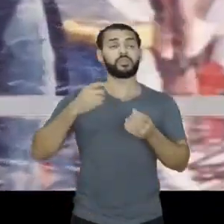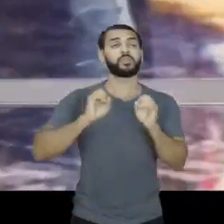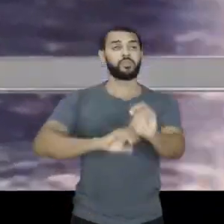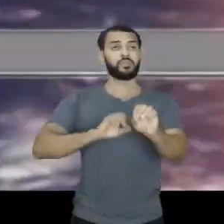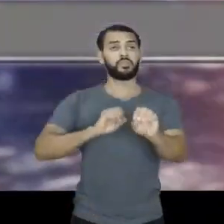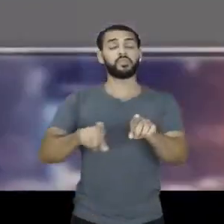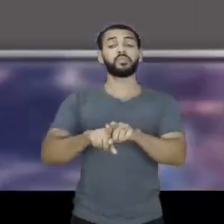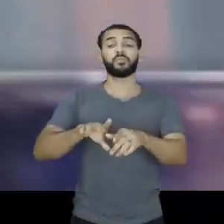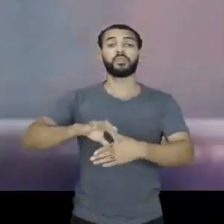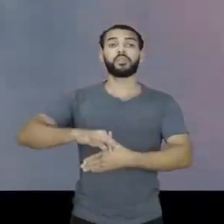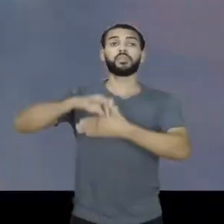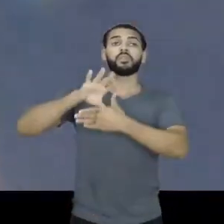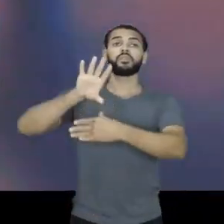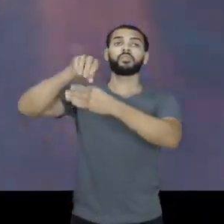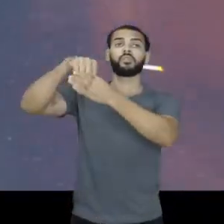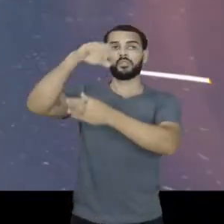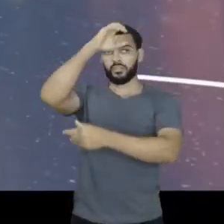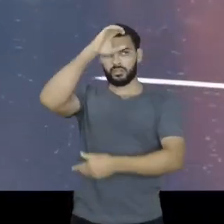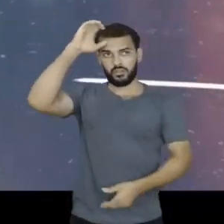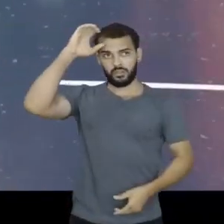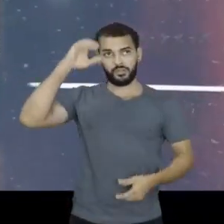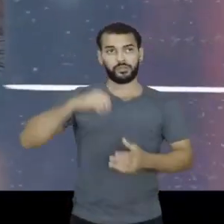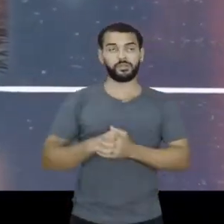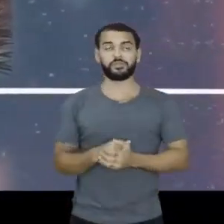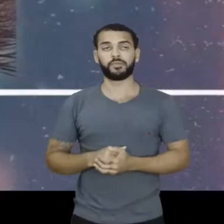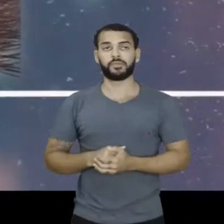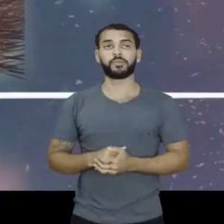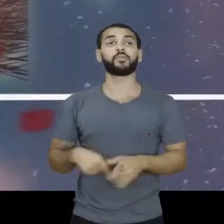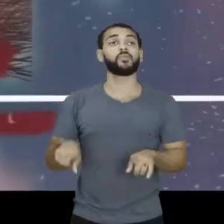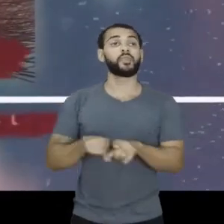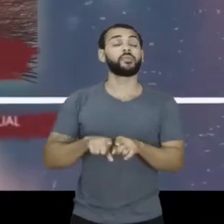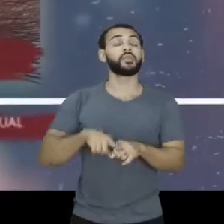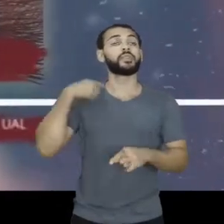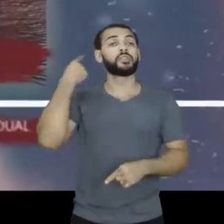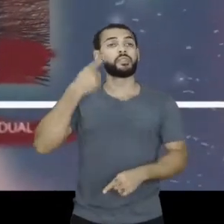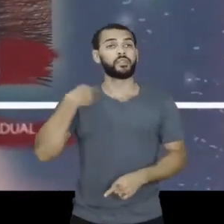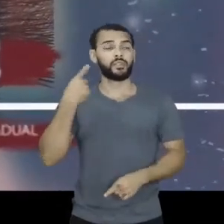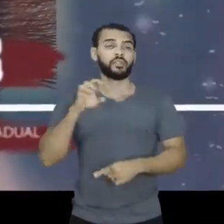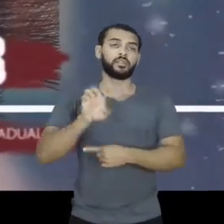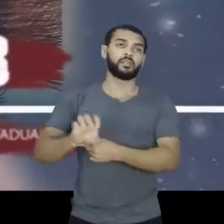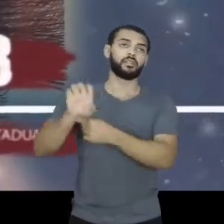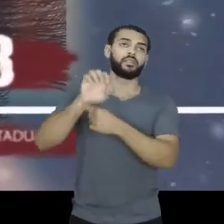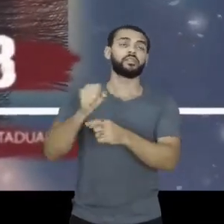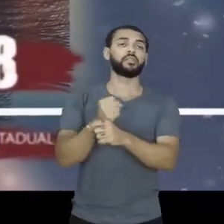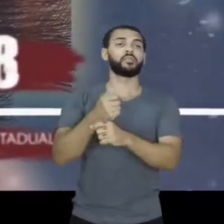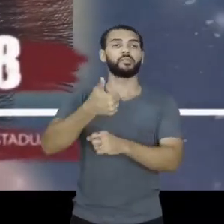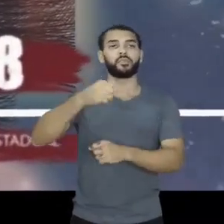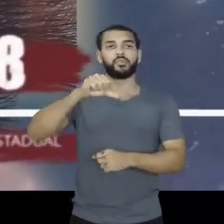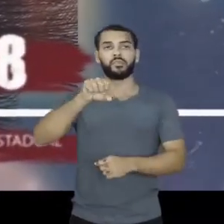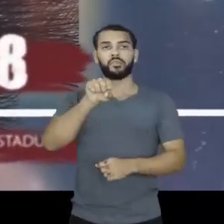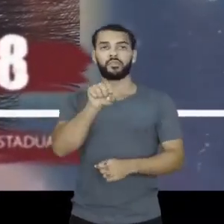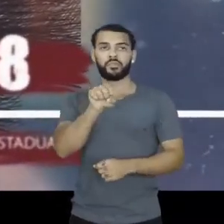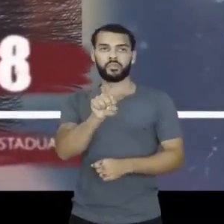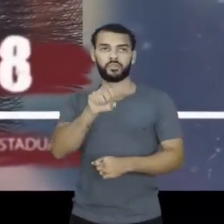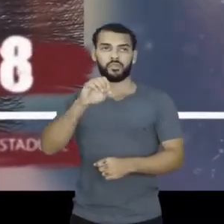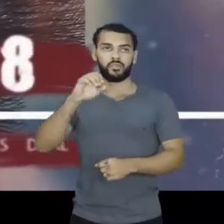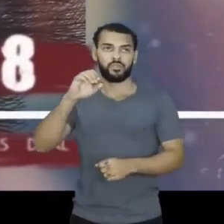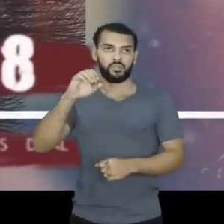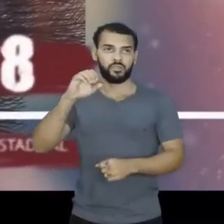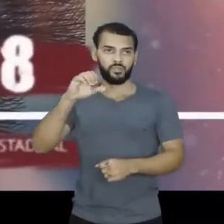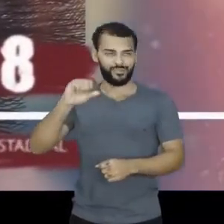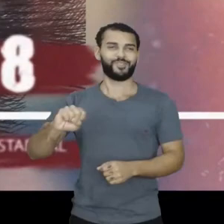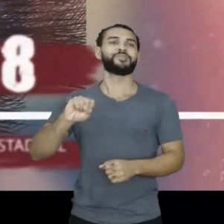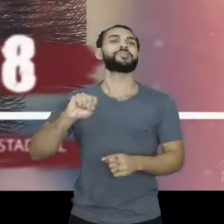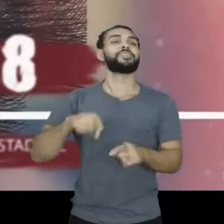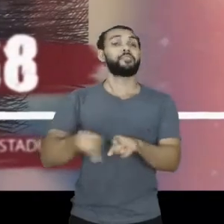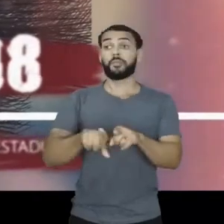na Câmara Municipal. Foi eleita deputada estadual em 1998 e presidiu a Comissão de Cidadania e